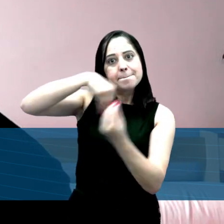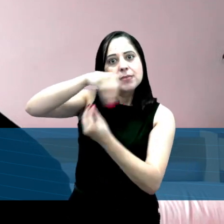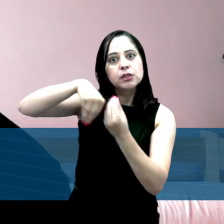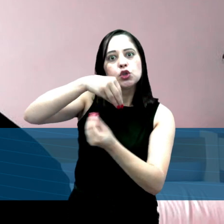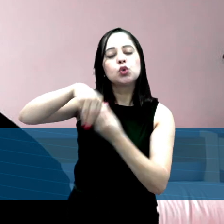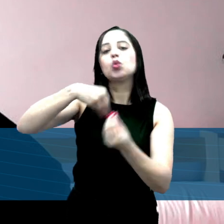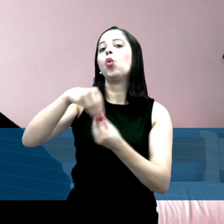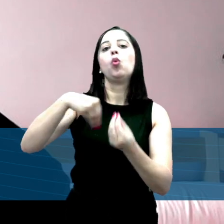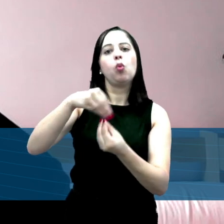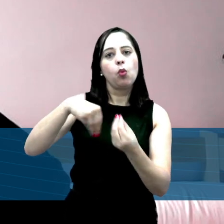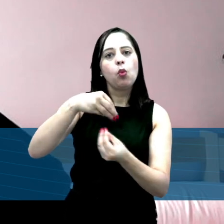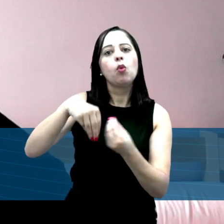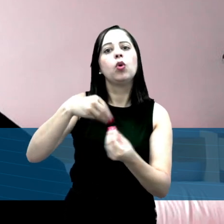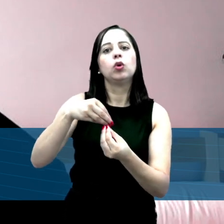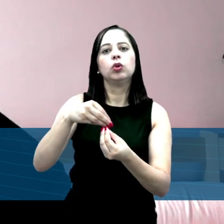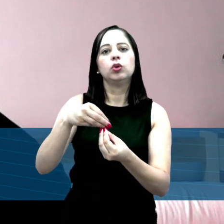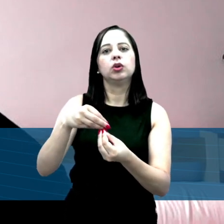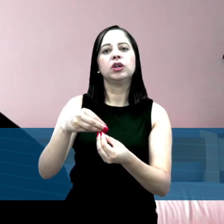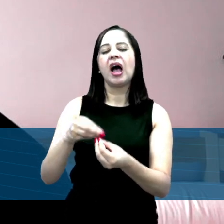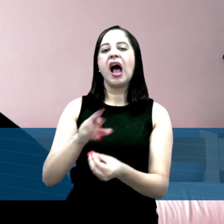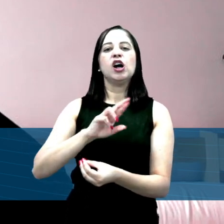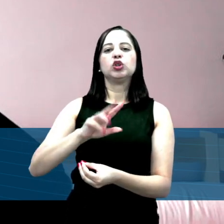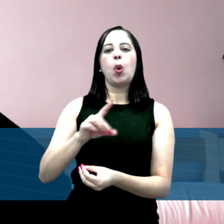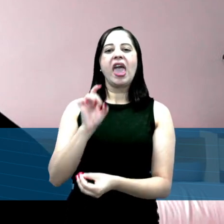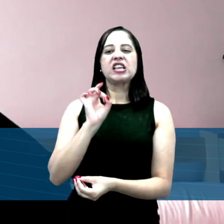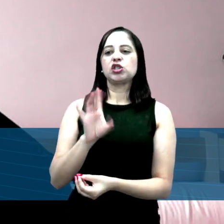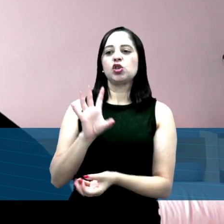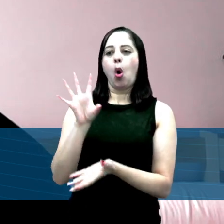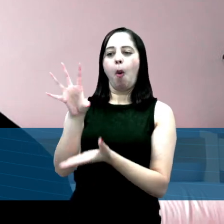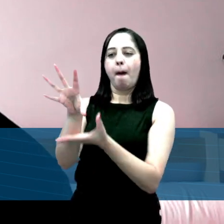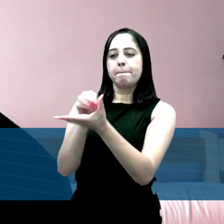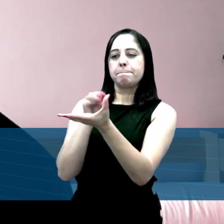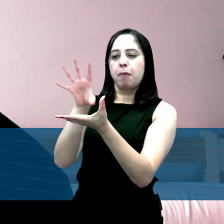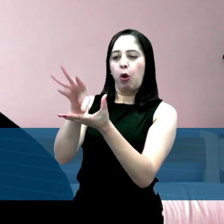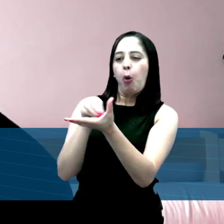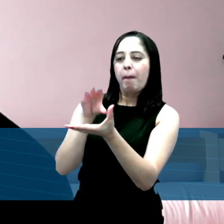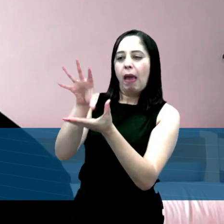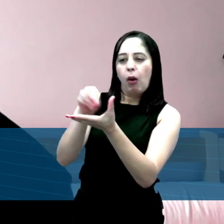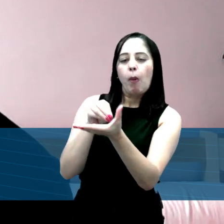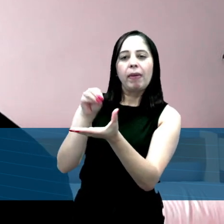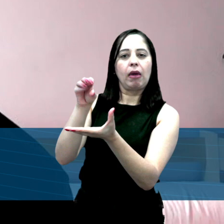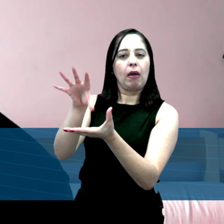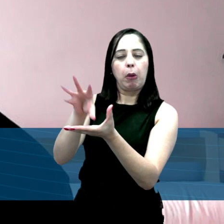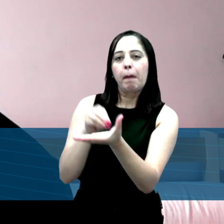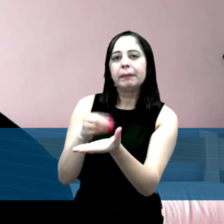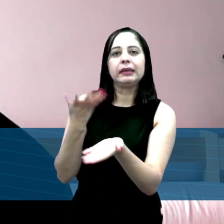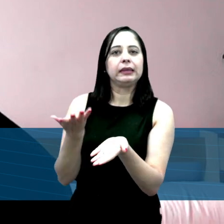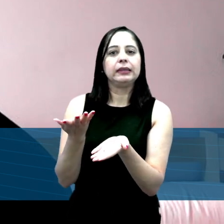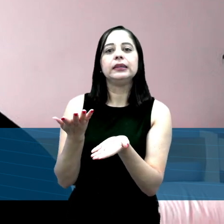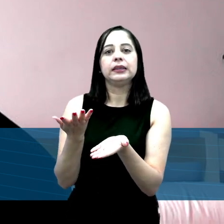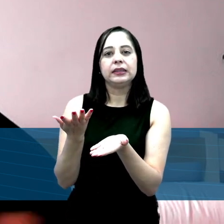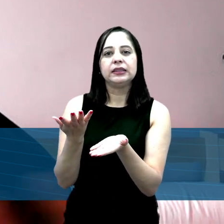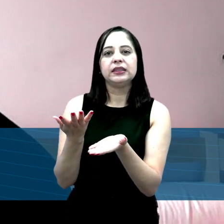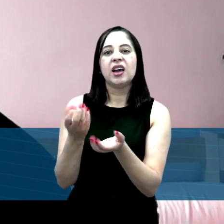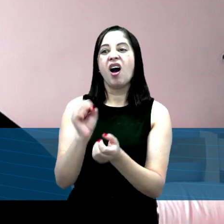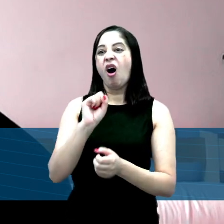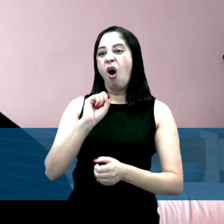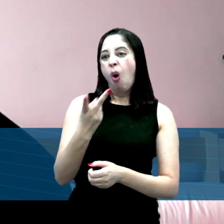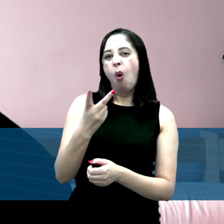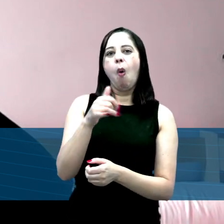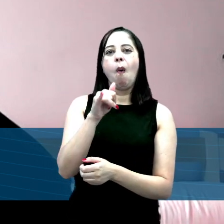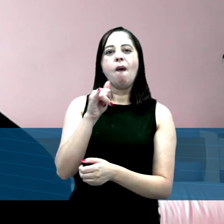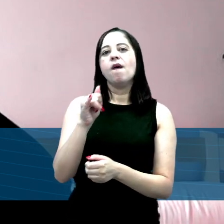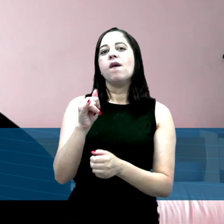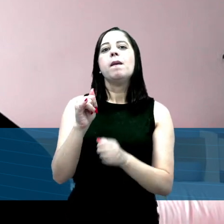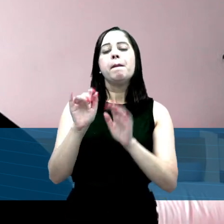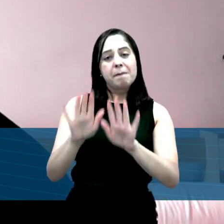mistura, ela se destaca não apenas numa imitação, né, de reprodução, de usurpação, às